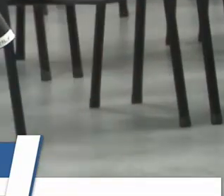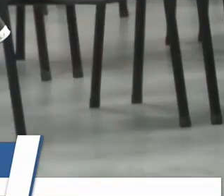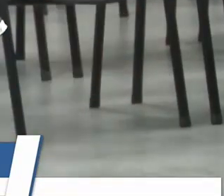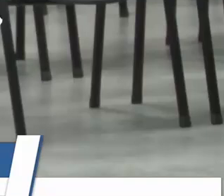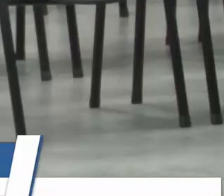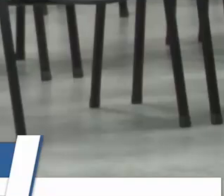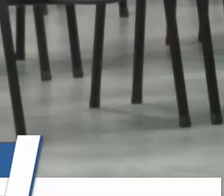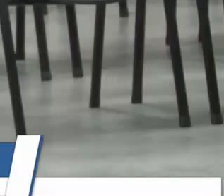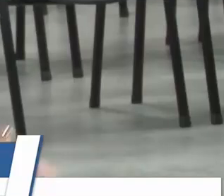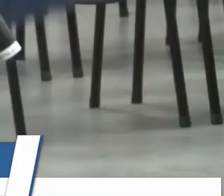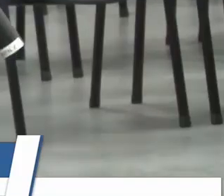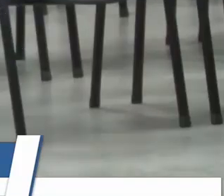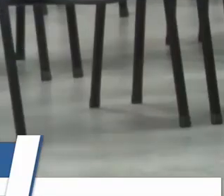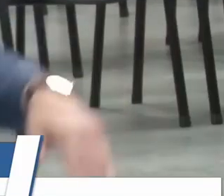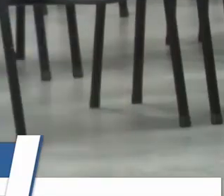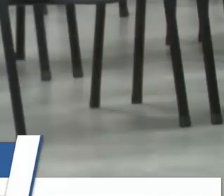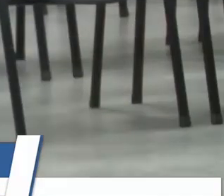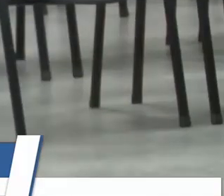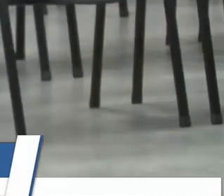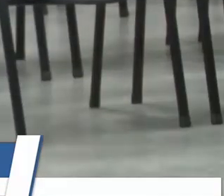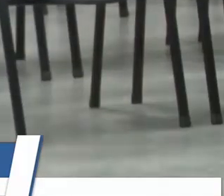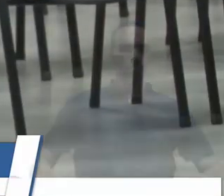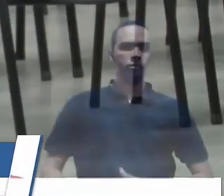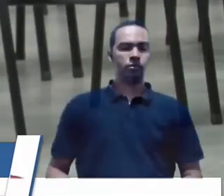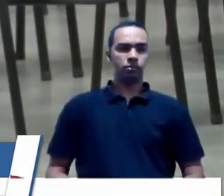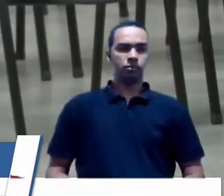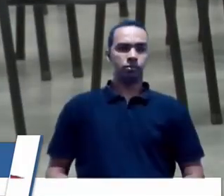Luísa, que está. Luísa Gouveia,